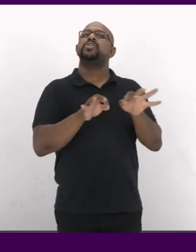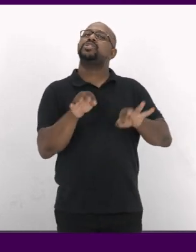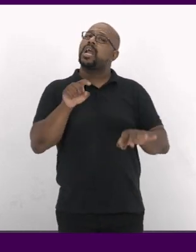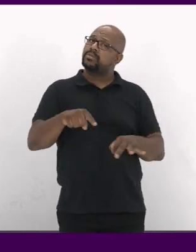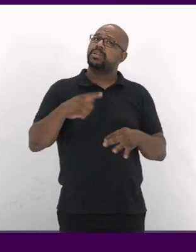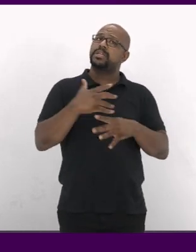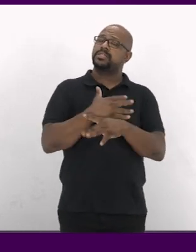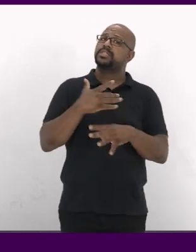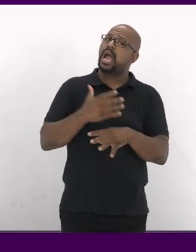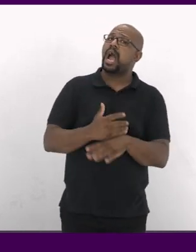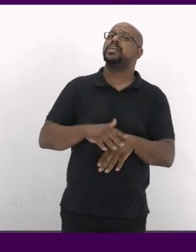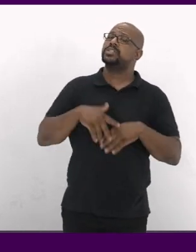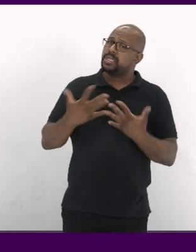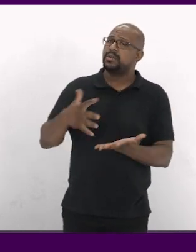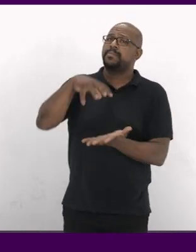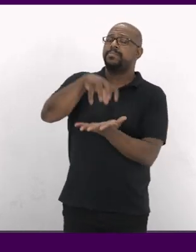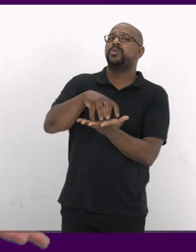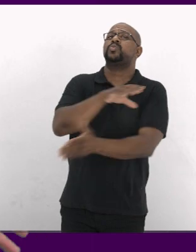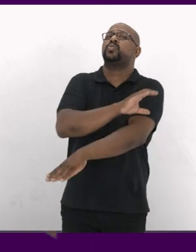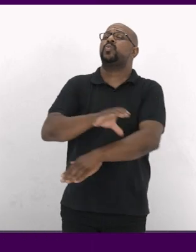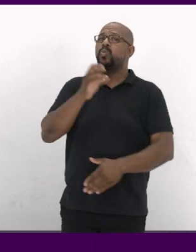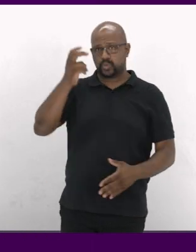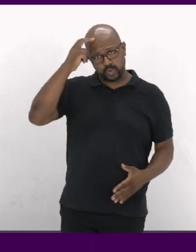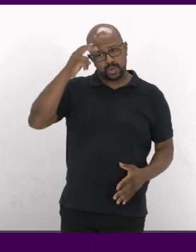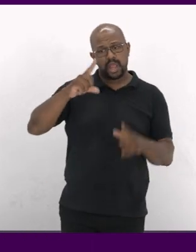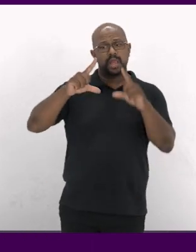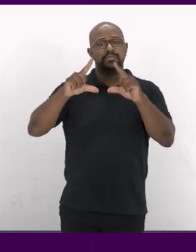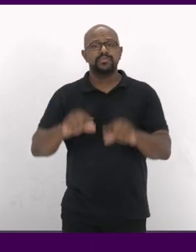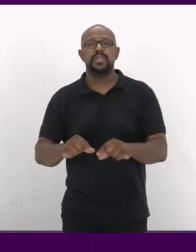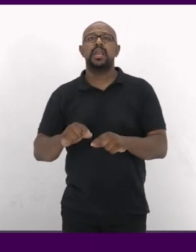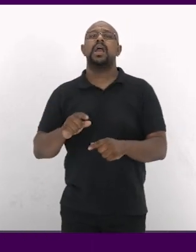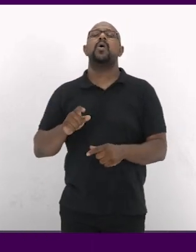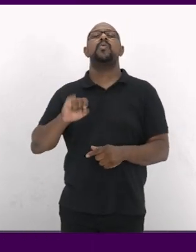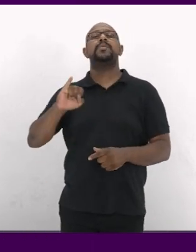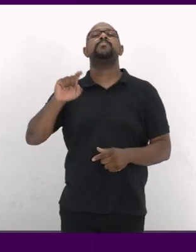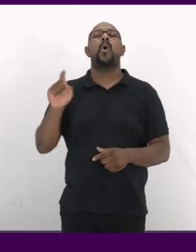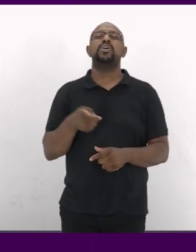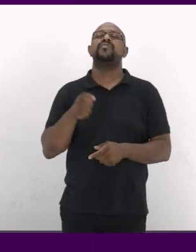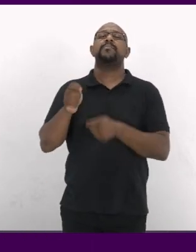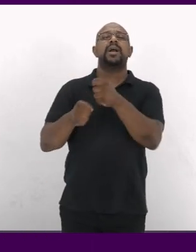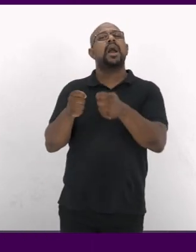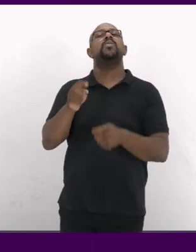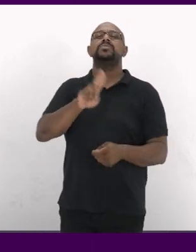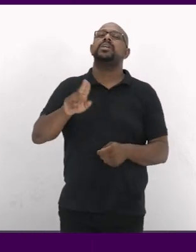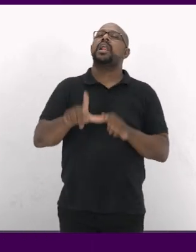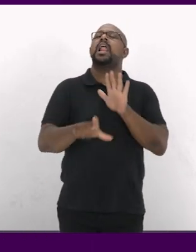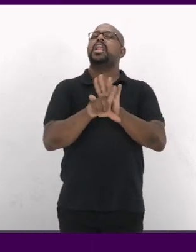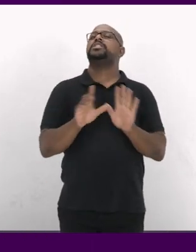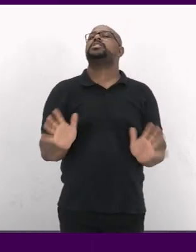patrocinar os projetos da cidade e do equipamento de cultura, abatendo o imposto que pagará utilizando as leis de